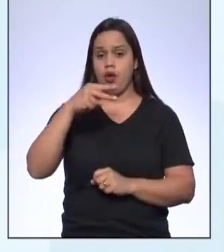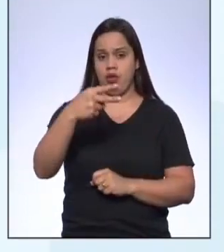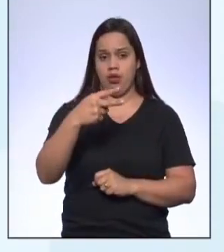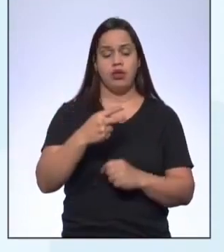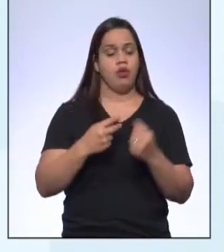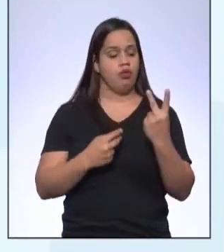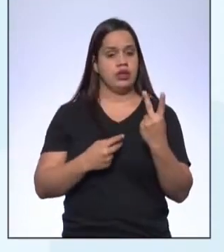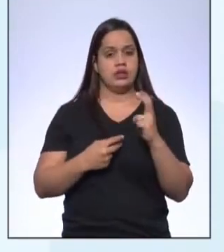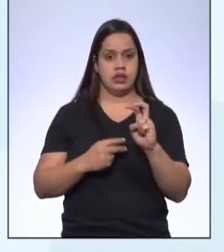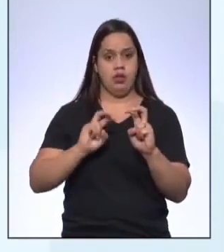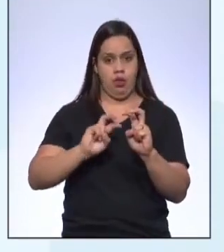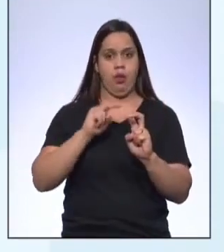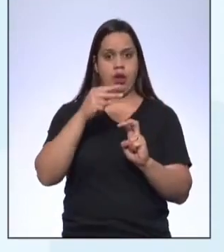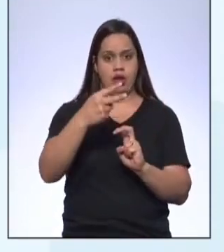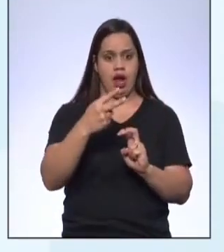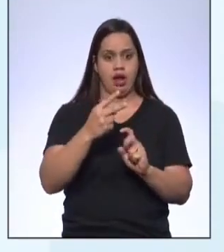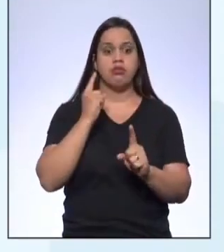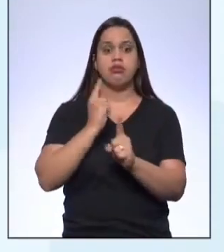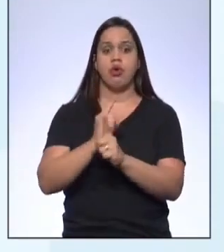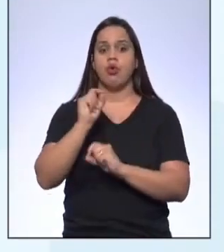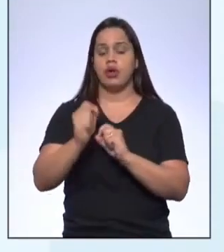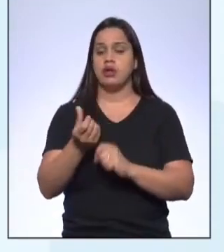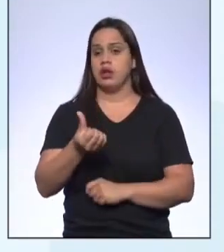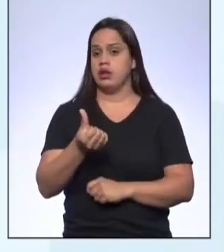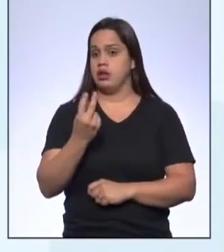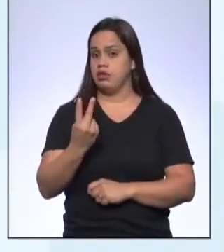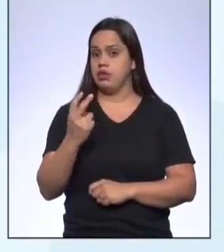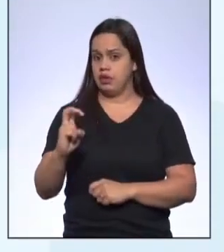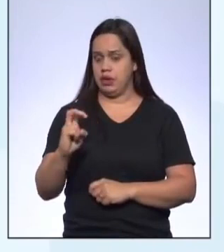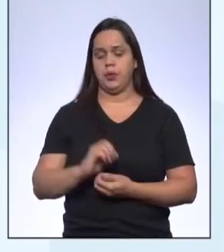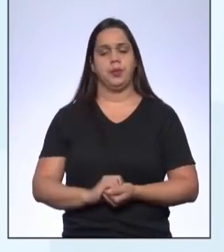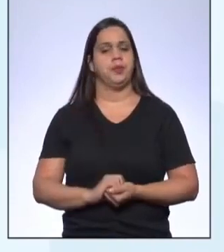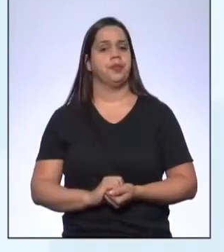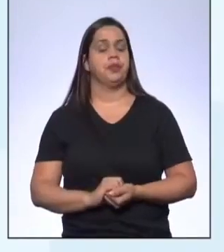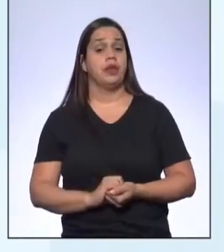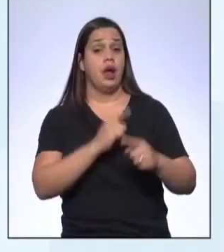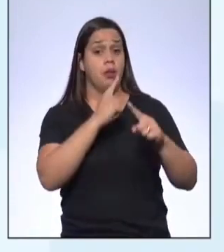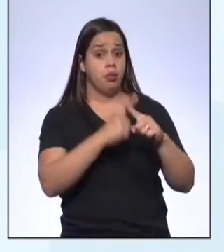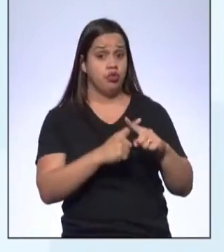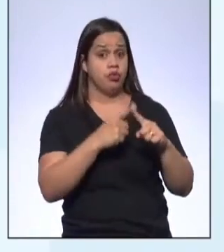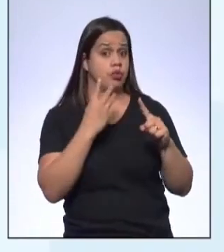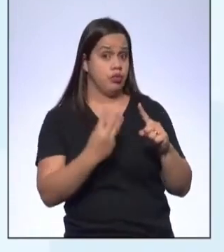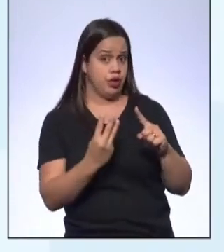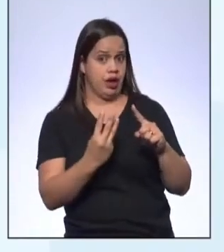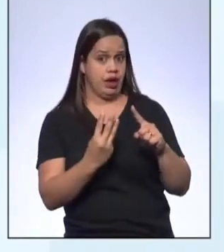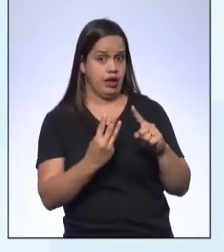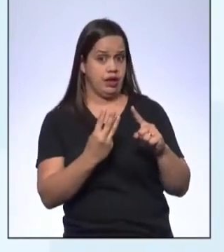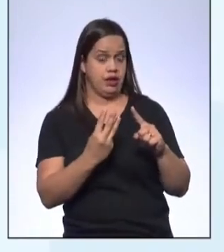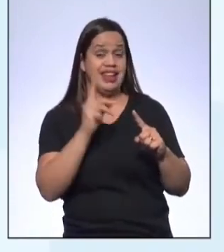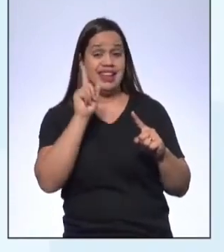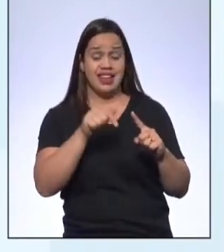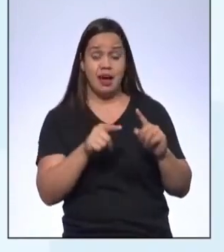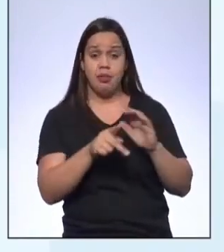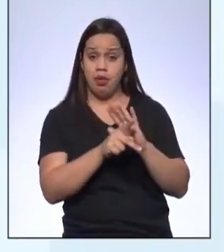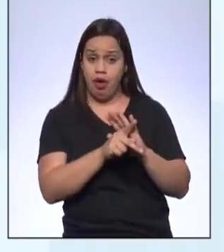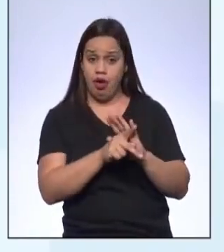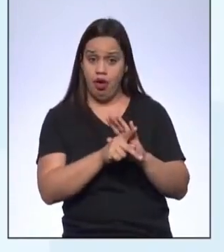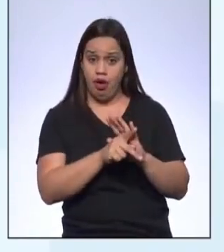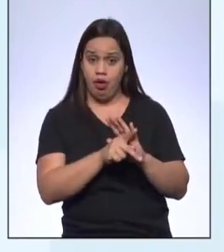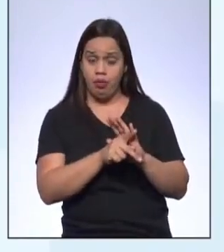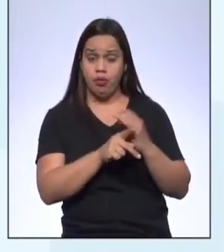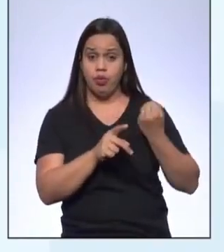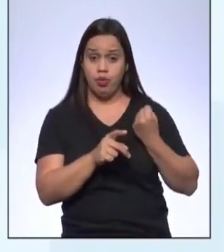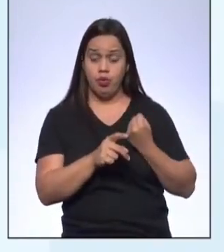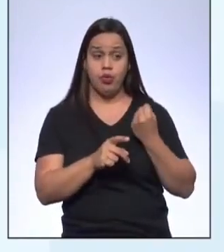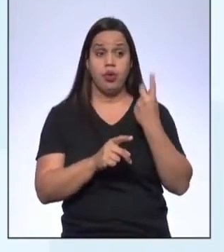ao quadrado eu acho 625. Beleza. Multiplico por 3, que é o valor de π que eu estou usando. Lembrando, o valor